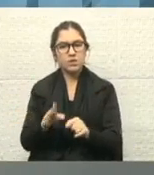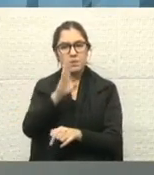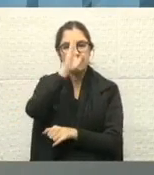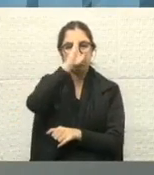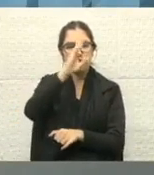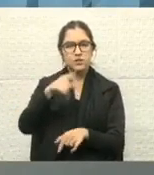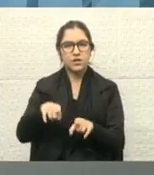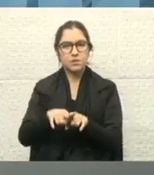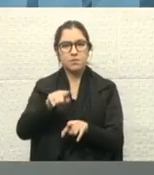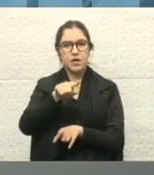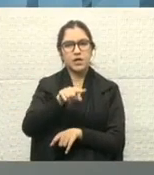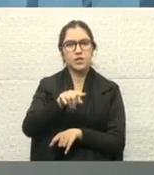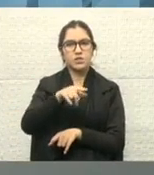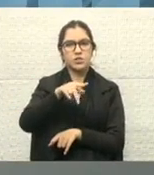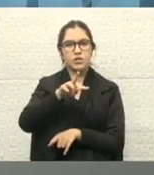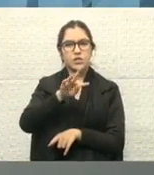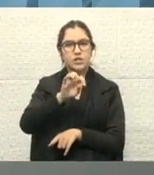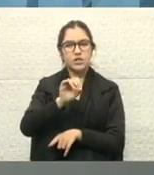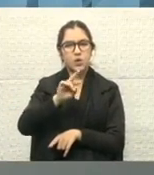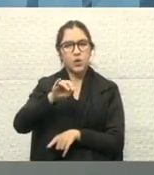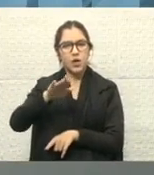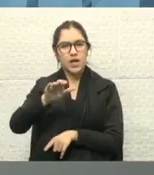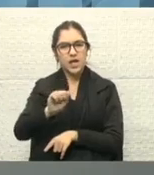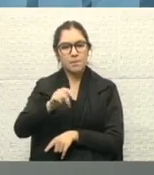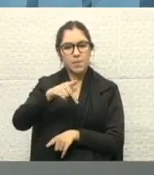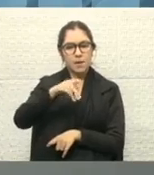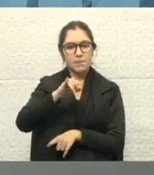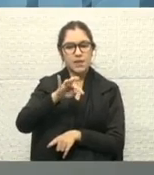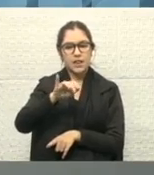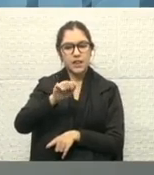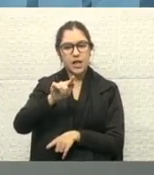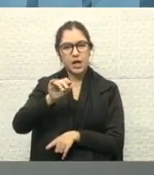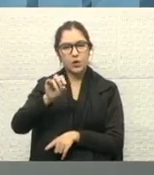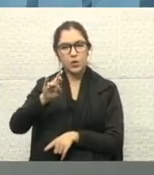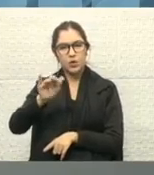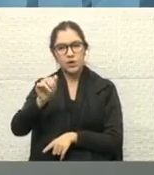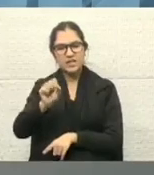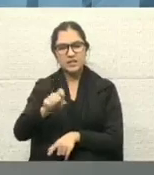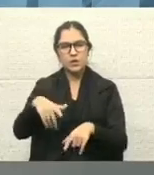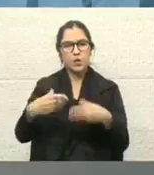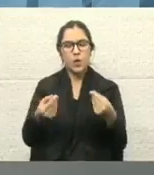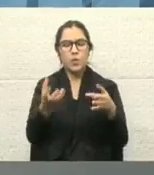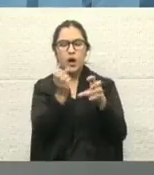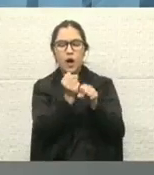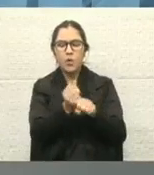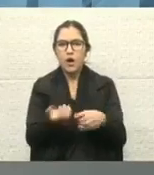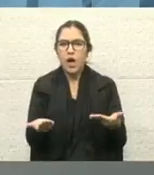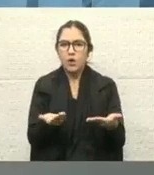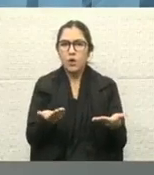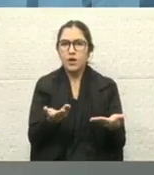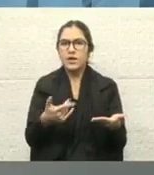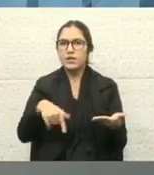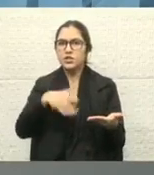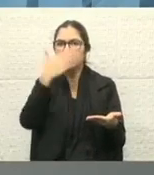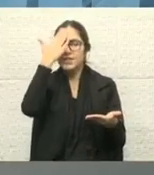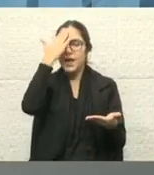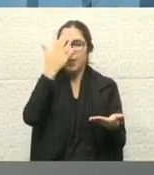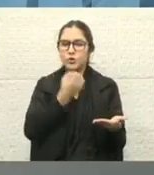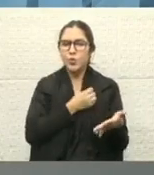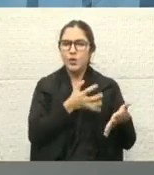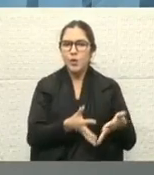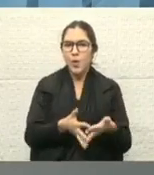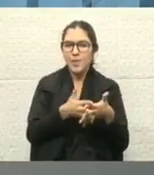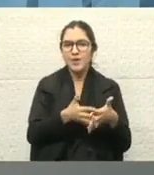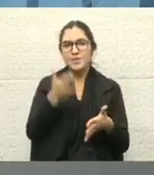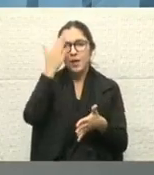do teorema de Pitágoras. Então, vamos observar como calcular agora o módulo de um vetor, sabendo de um número